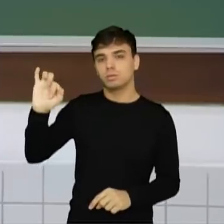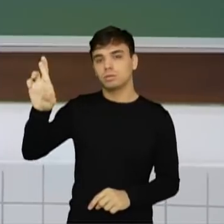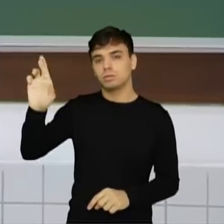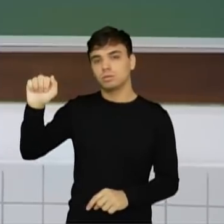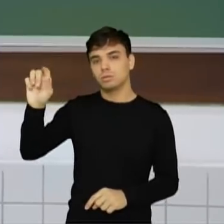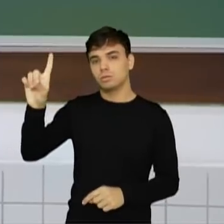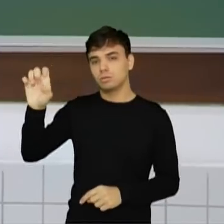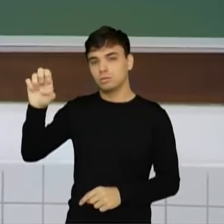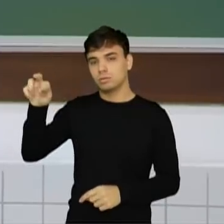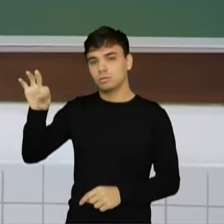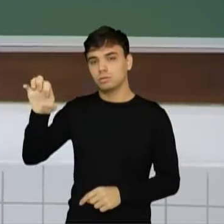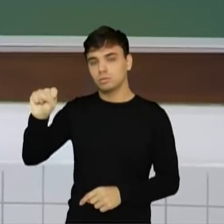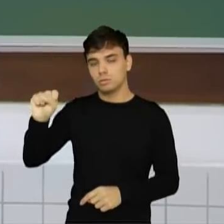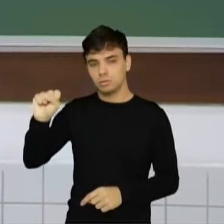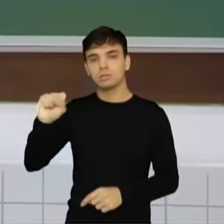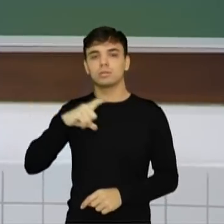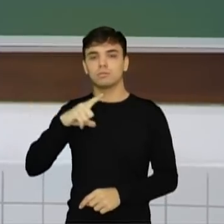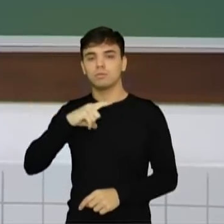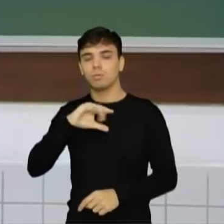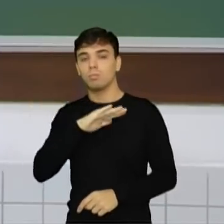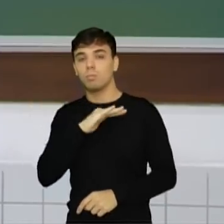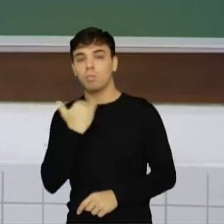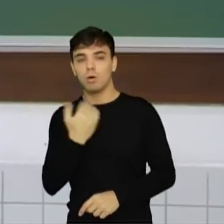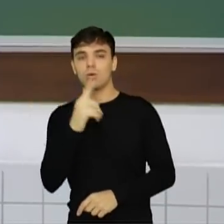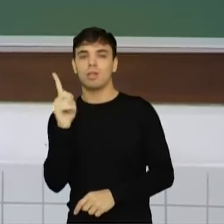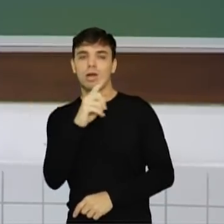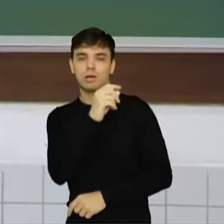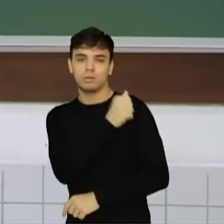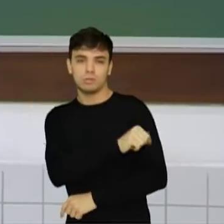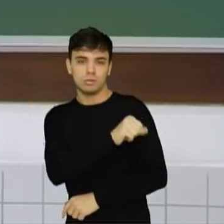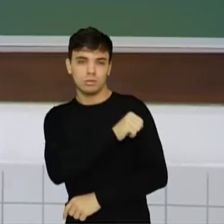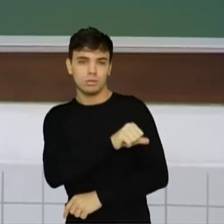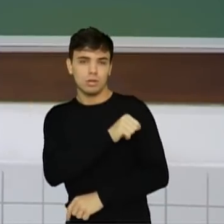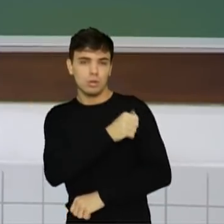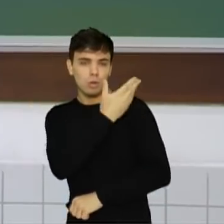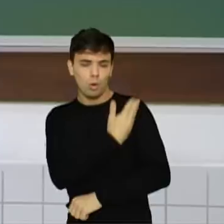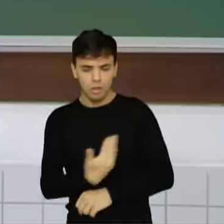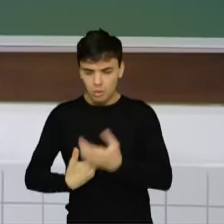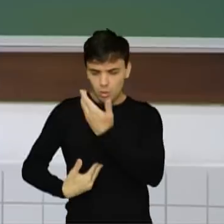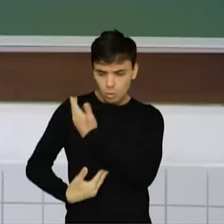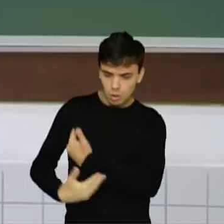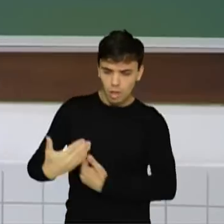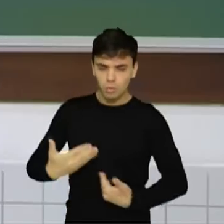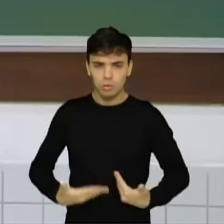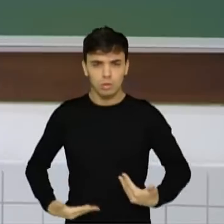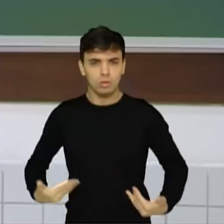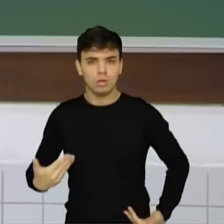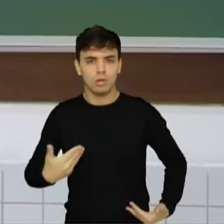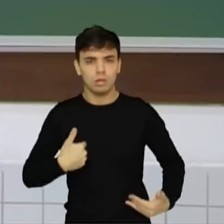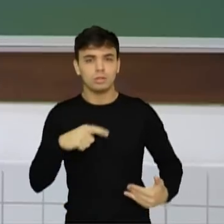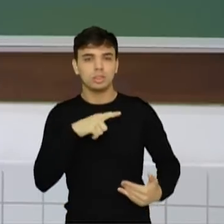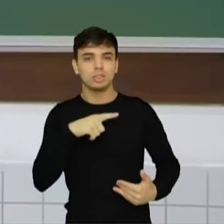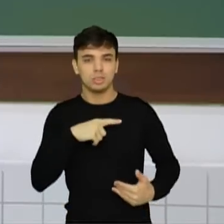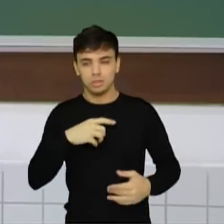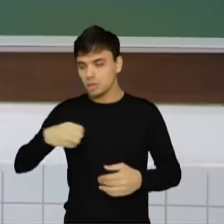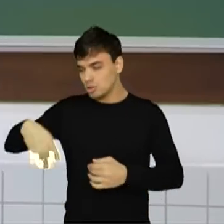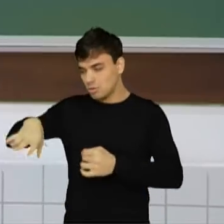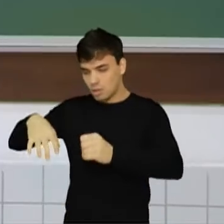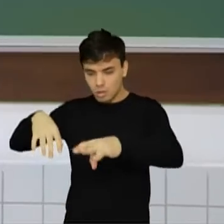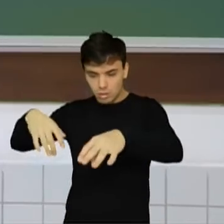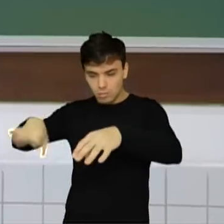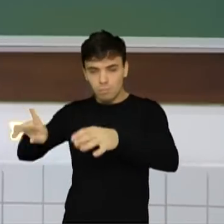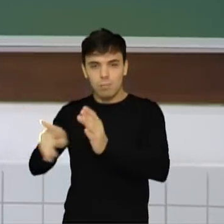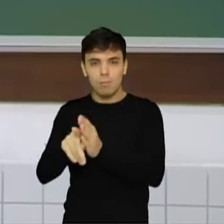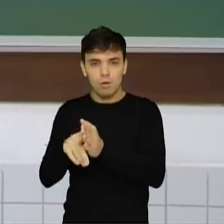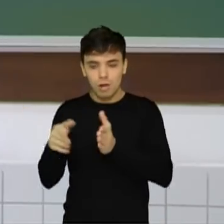Janeiro, enforcado, esquartejado e suas partes de corpo foram distribuídas na estrada que levava o Rio de Janeiro até a região de Minas